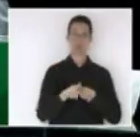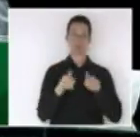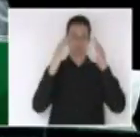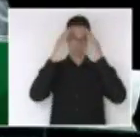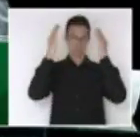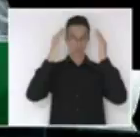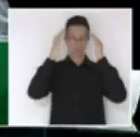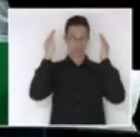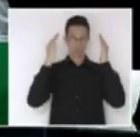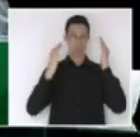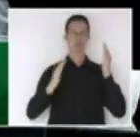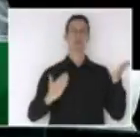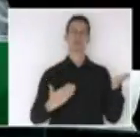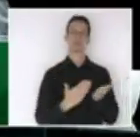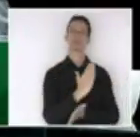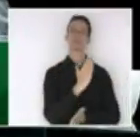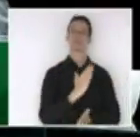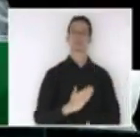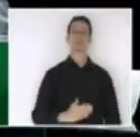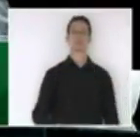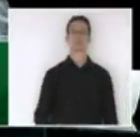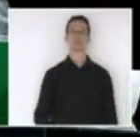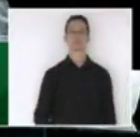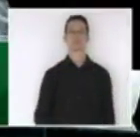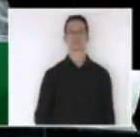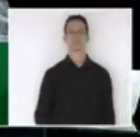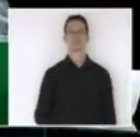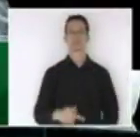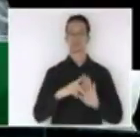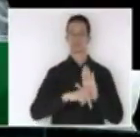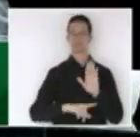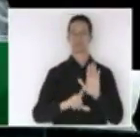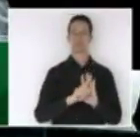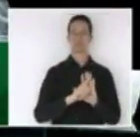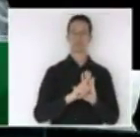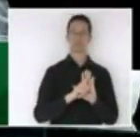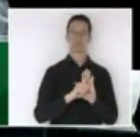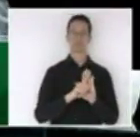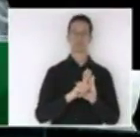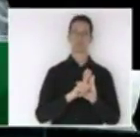foi aprovado em primeiro turno o projeto de lei